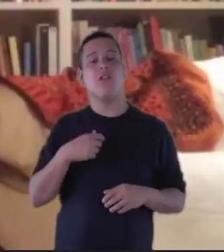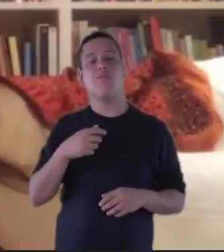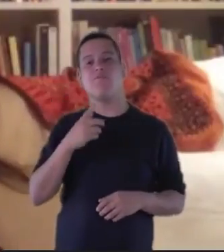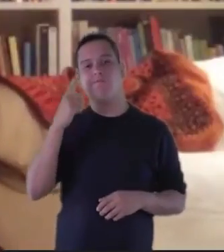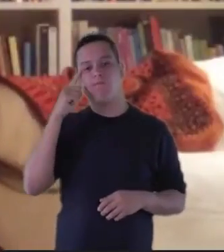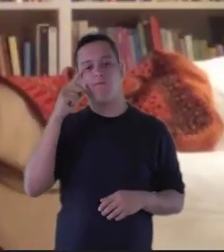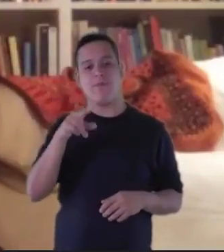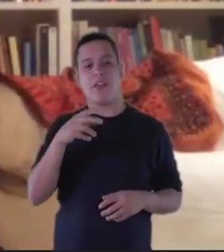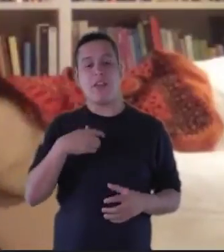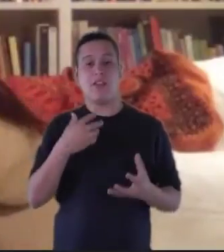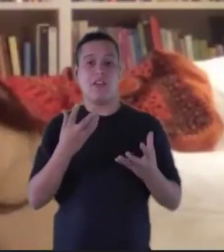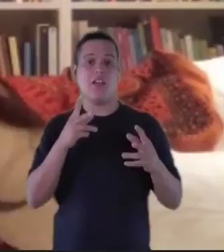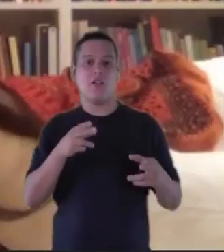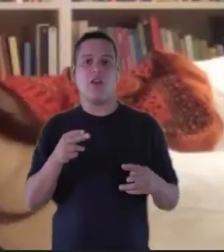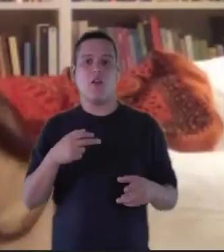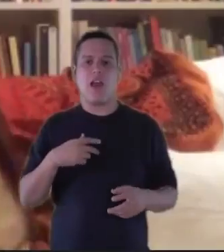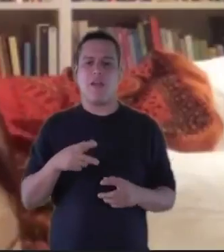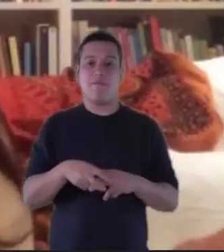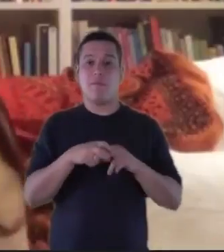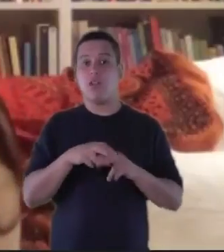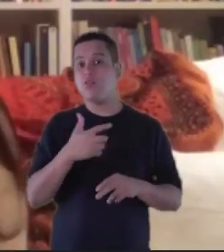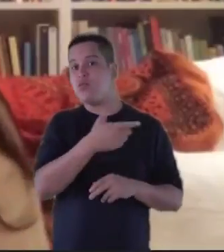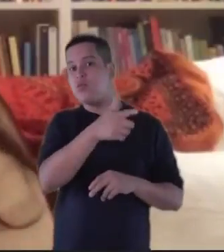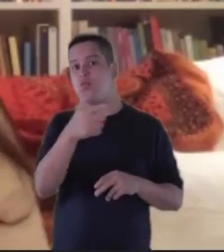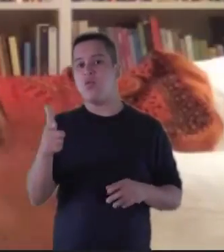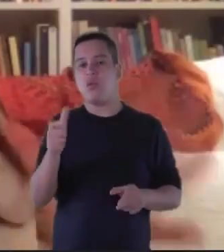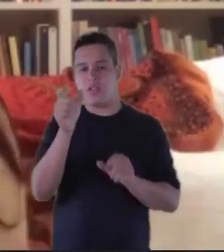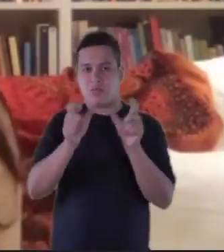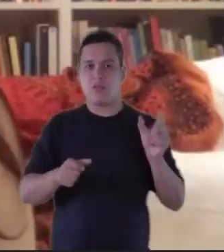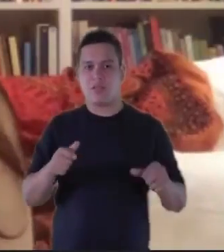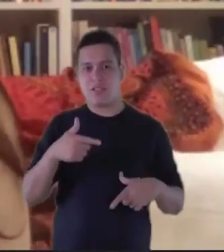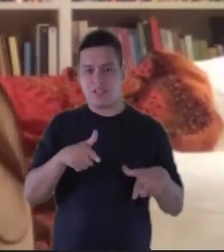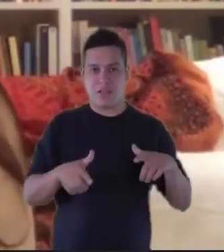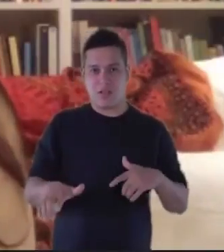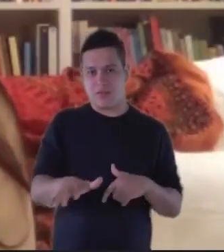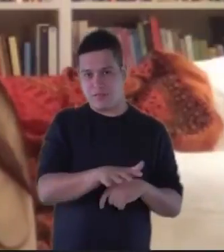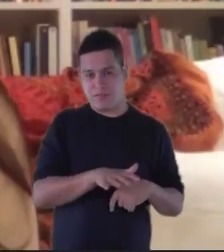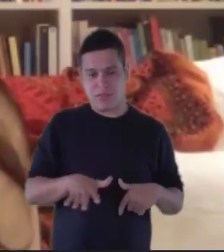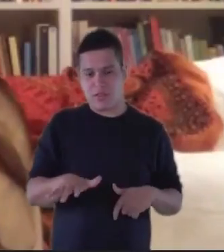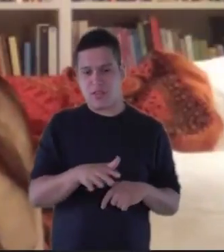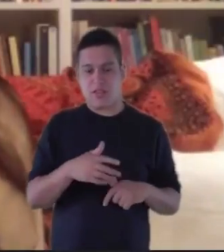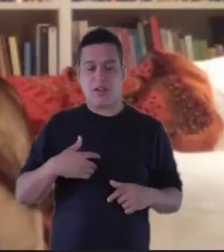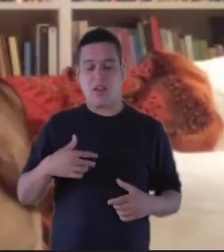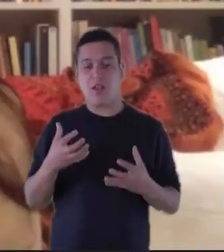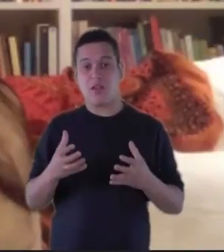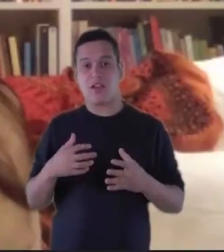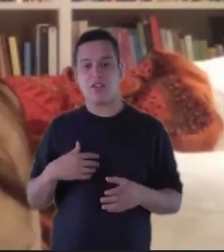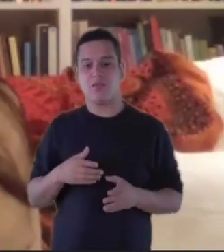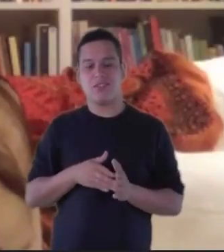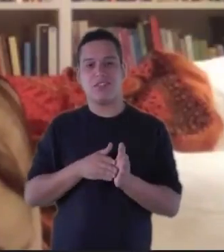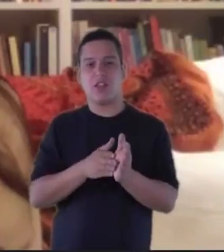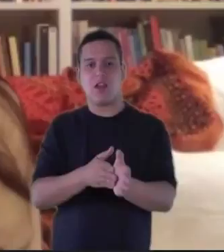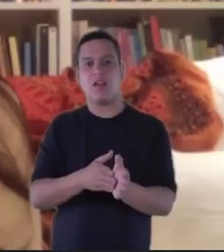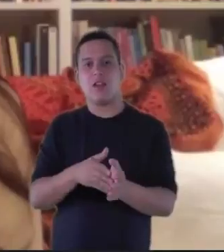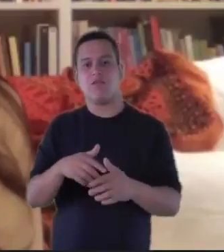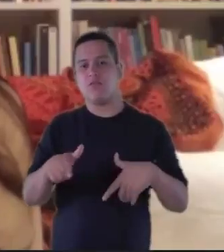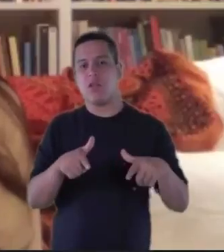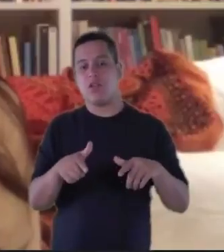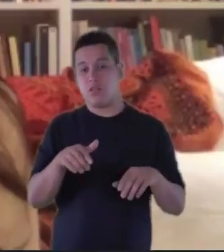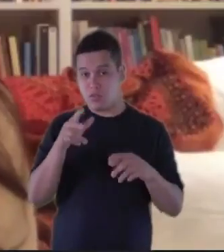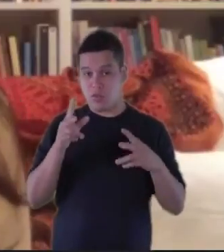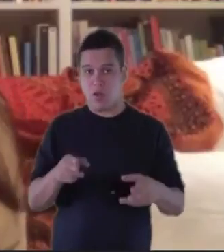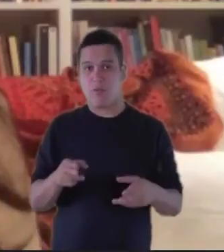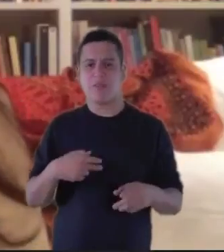Amado e da Maria Clara Machado, nessa questão aí da infância. Meu pai me levando